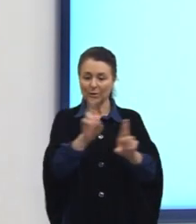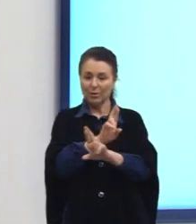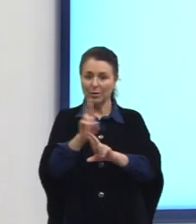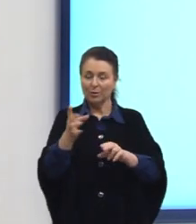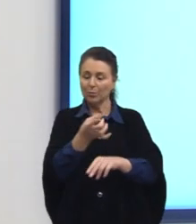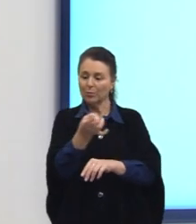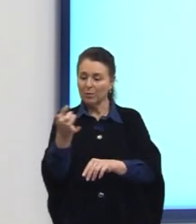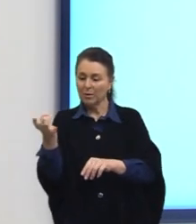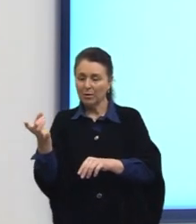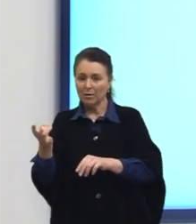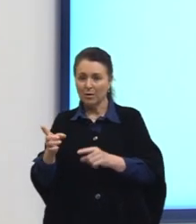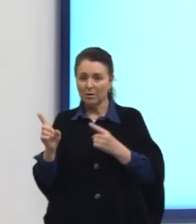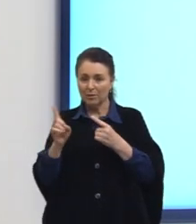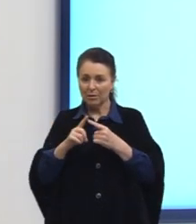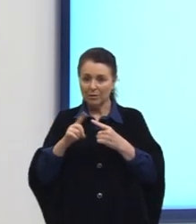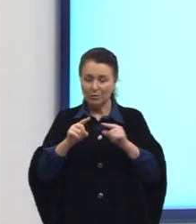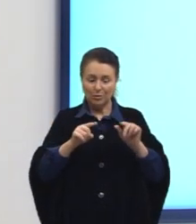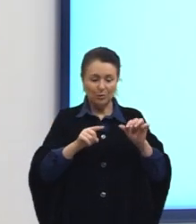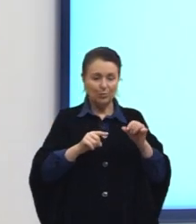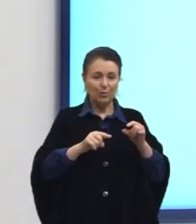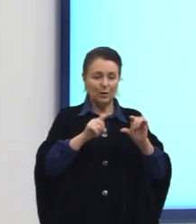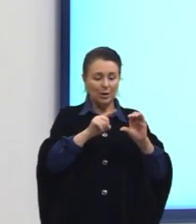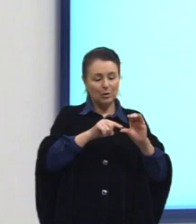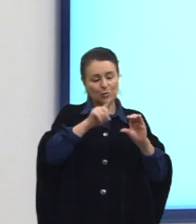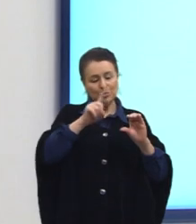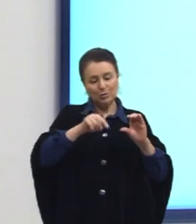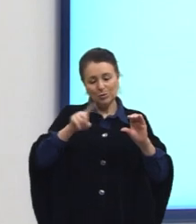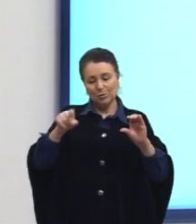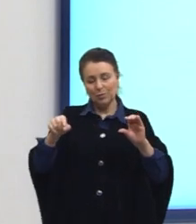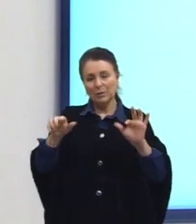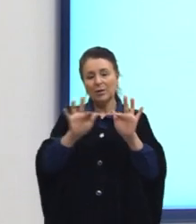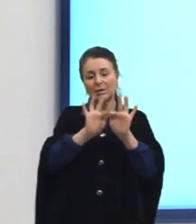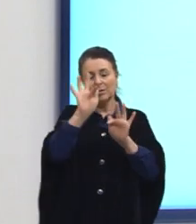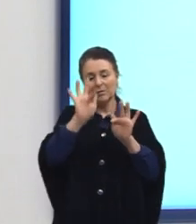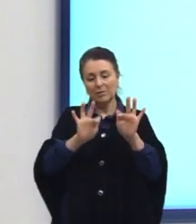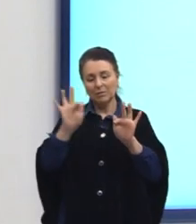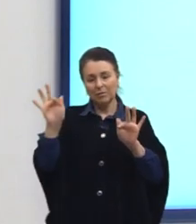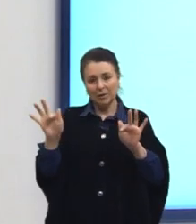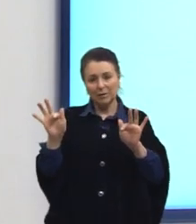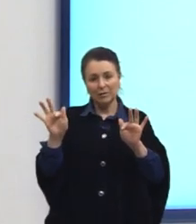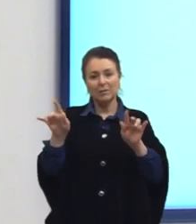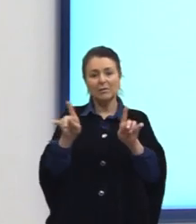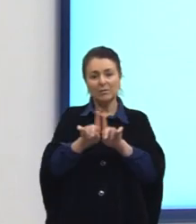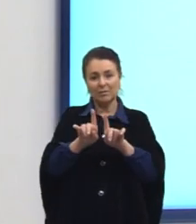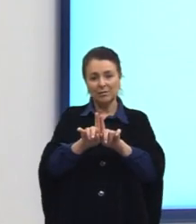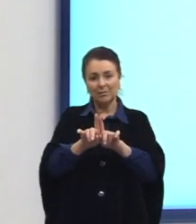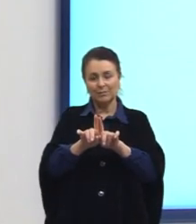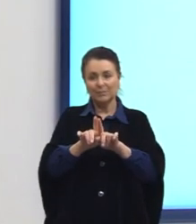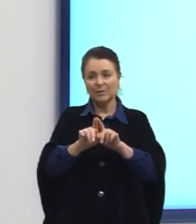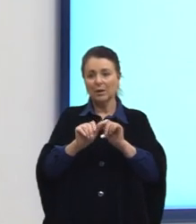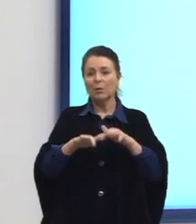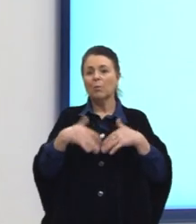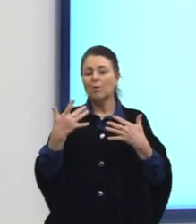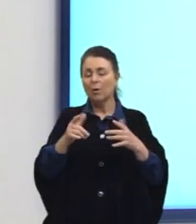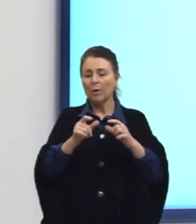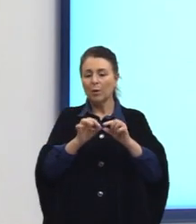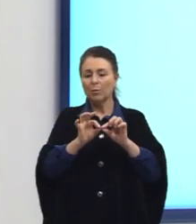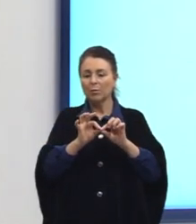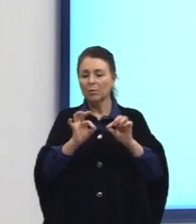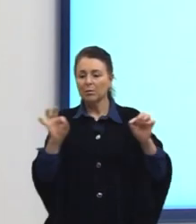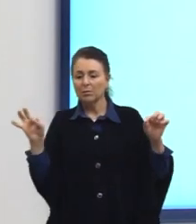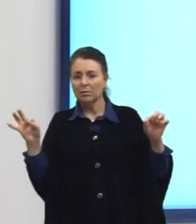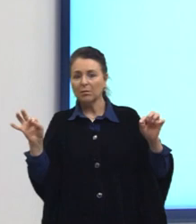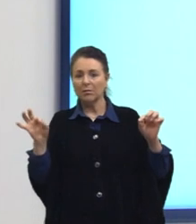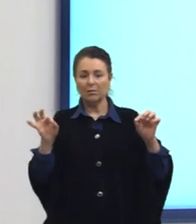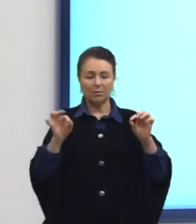de de onda né com a sua frequência e o seu comprimento de onda Qual é o tamanho dessa onda então